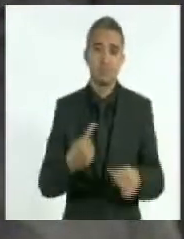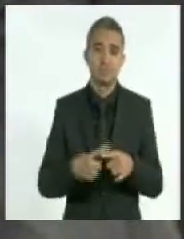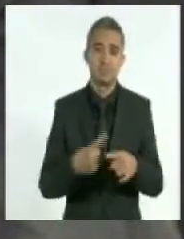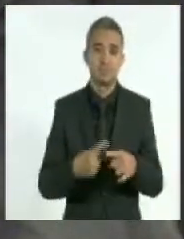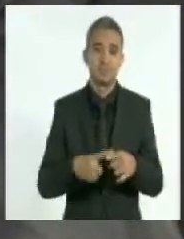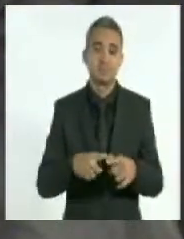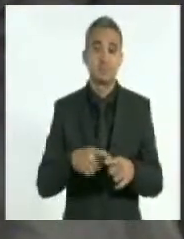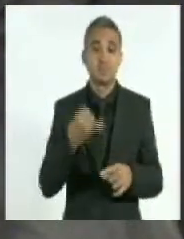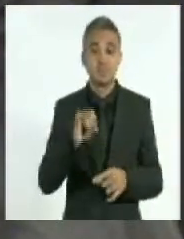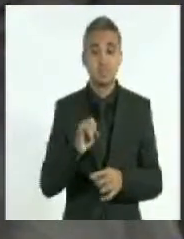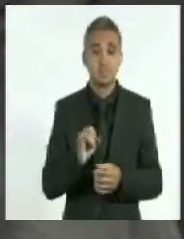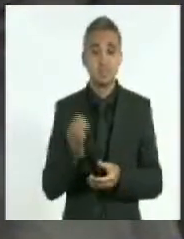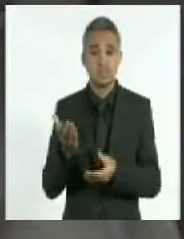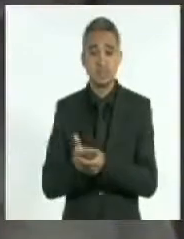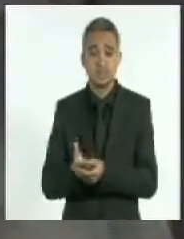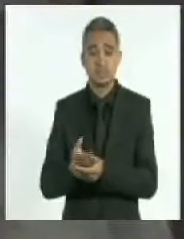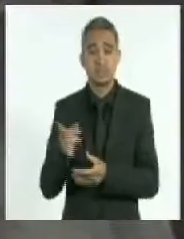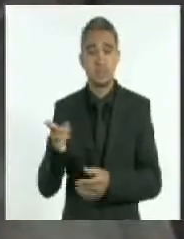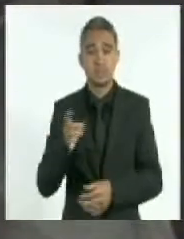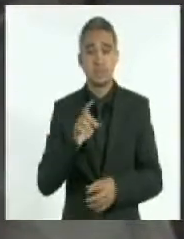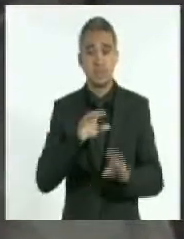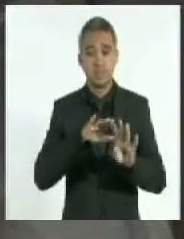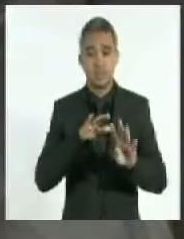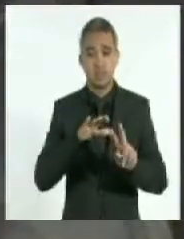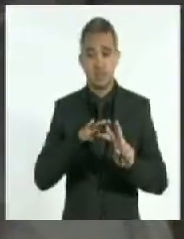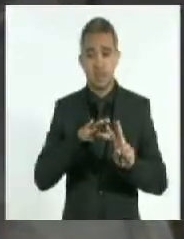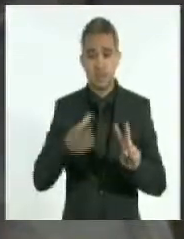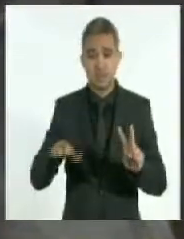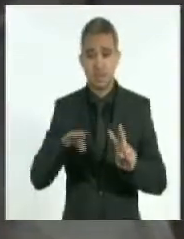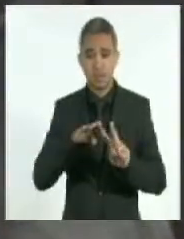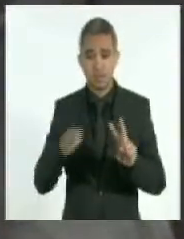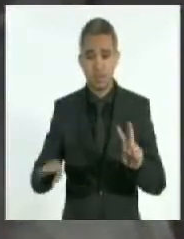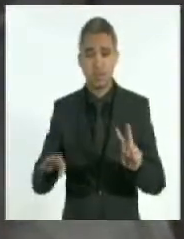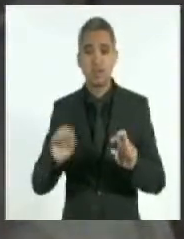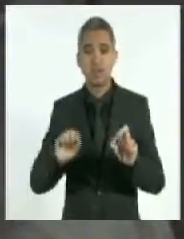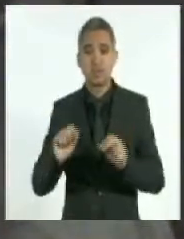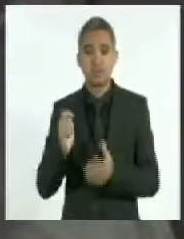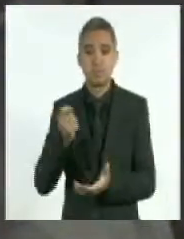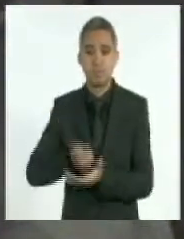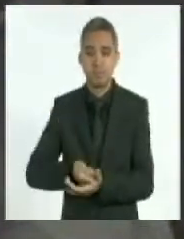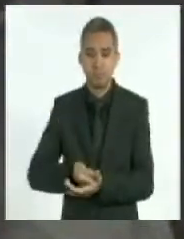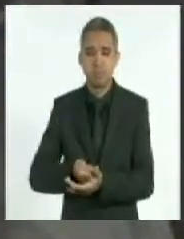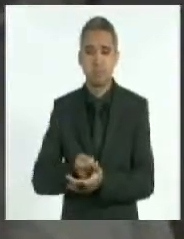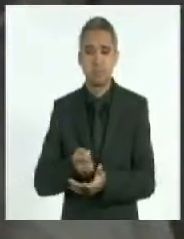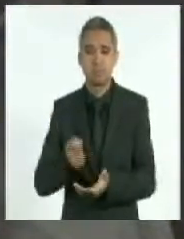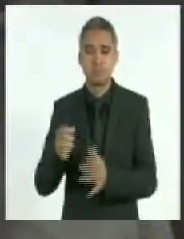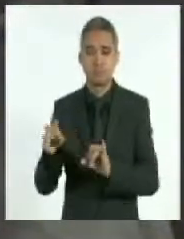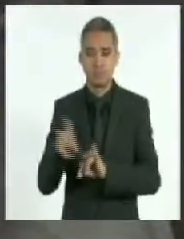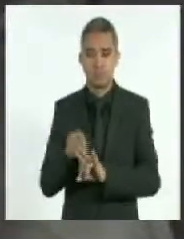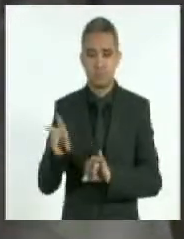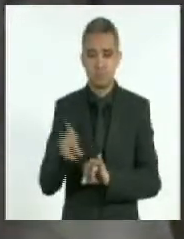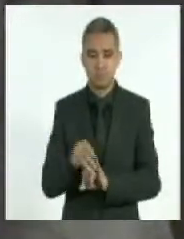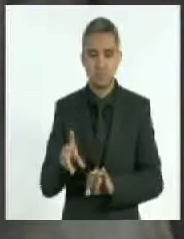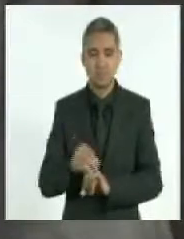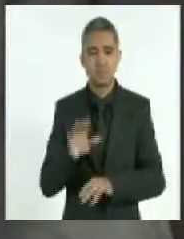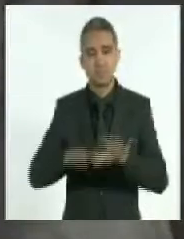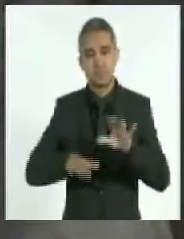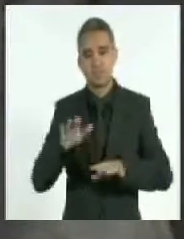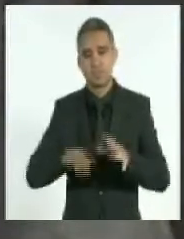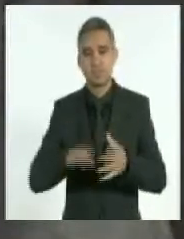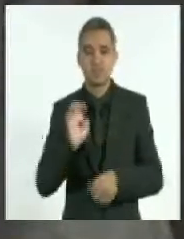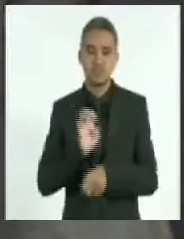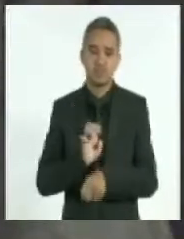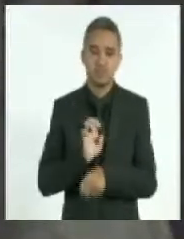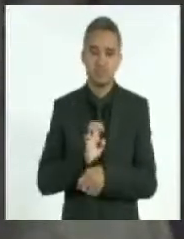Vale, não deixando de fazer essa parceria e pagando os impostos, o Estado tem muito mais a perder do que se pagar os impostos, tirando a parceria com os